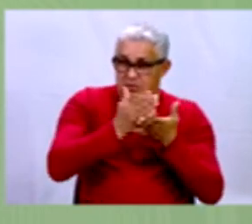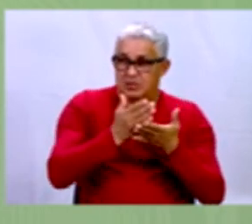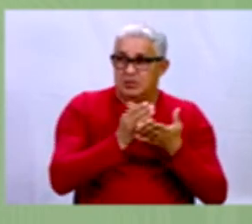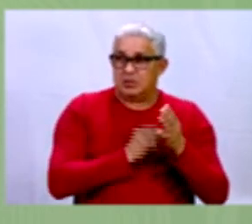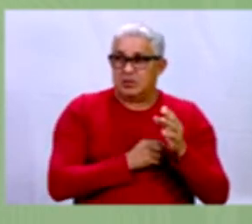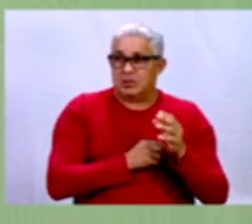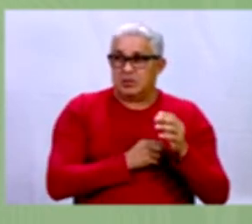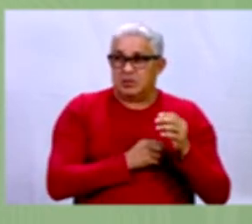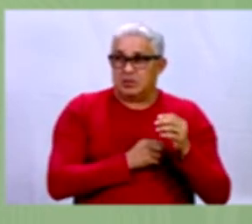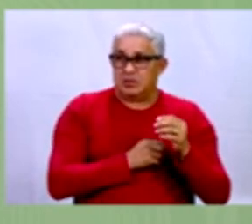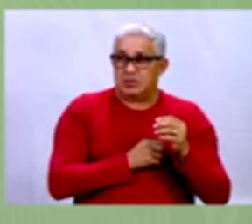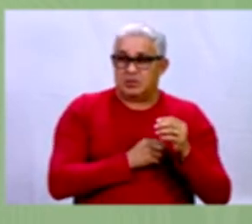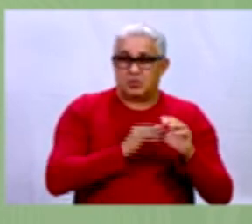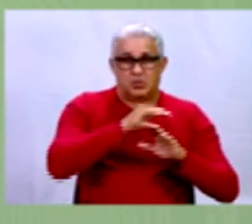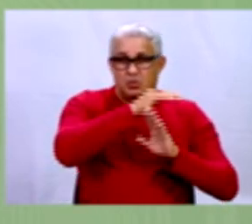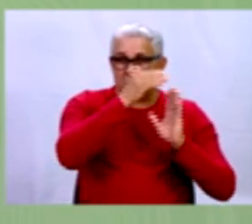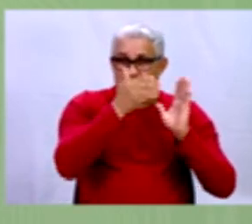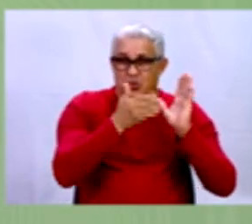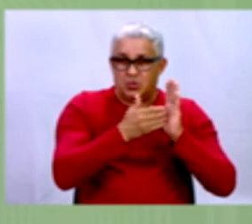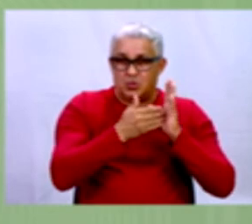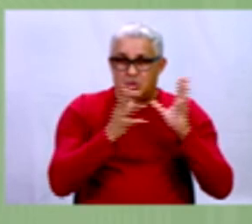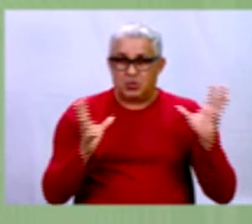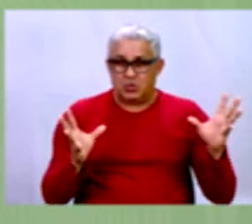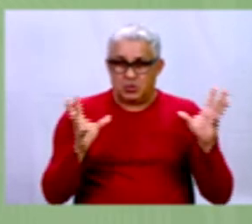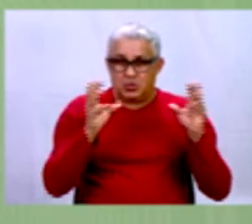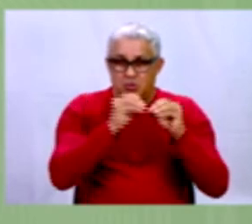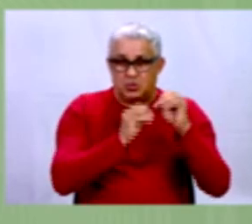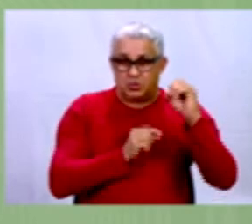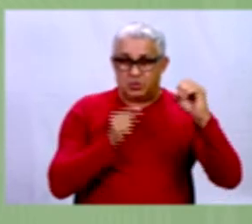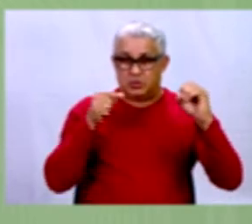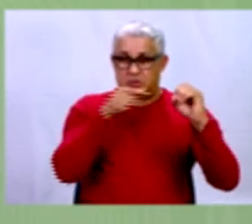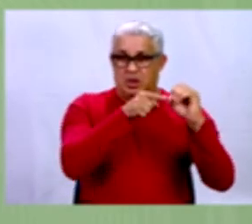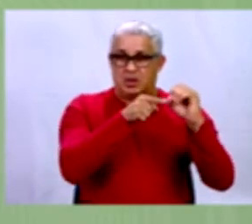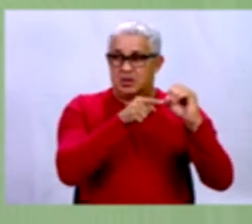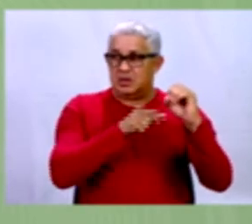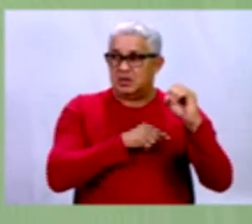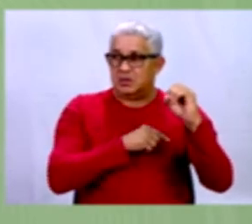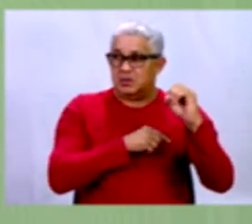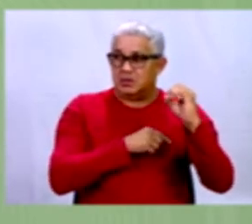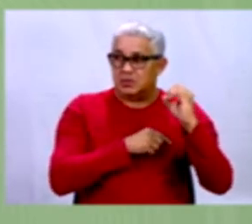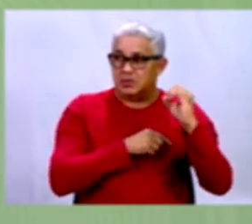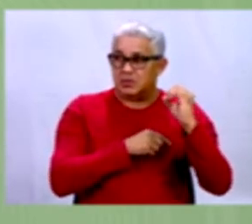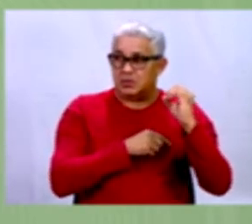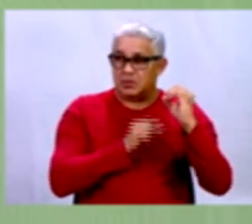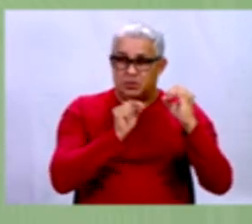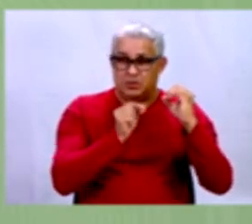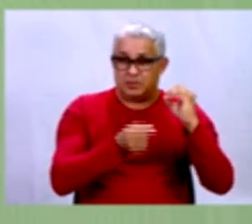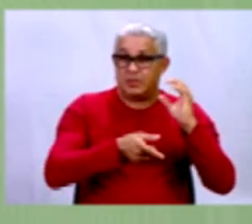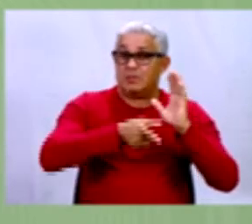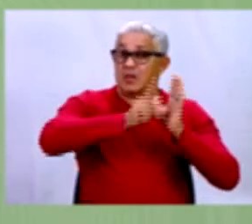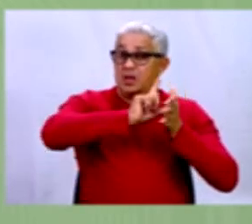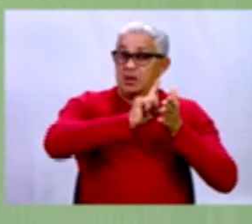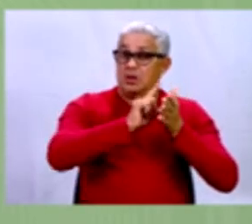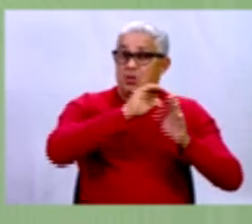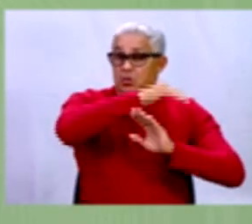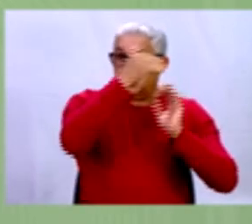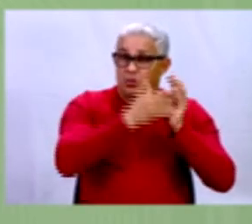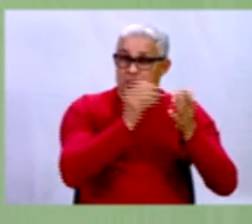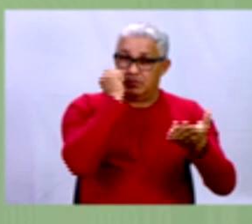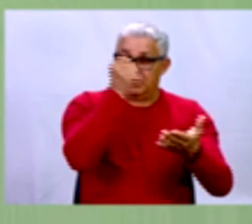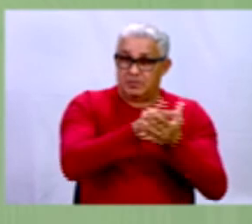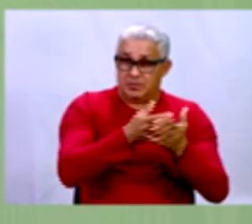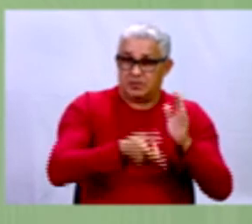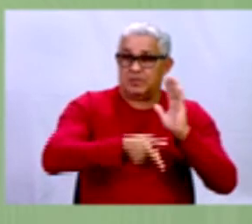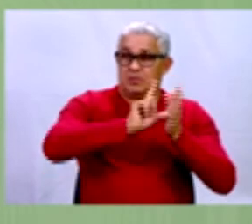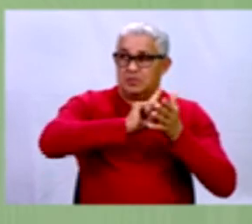isso aqui, você vai trazer tudo isso para o ponto zero. Isso quer dizer que você vai antecipar todos os pagamentos.